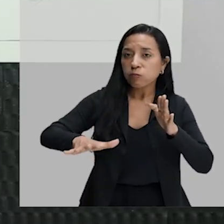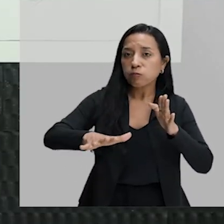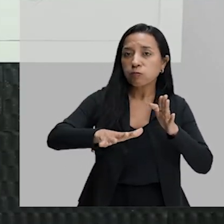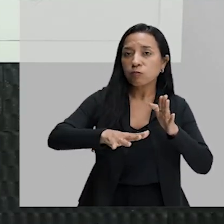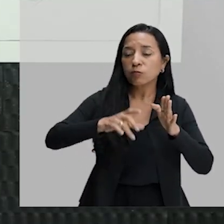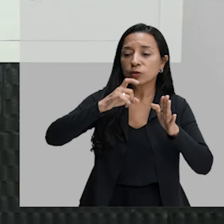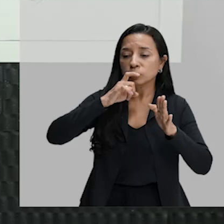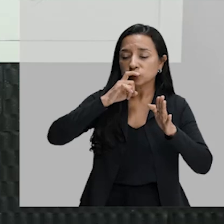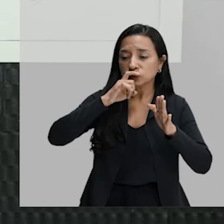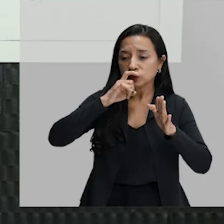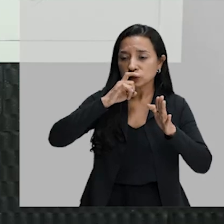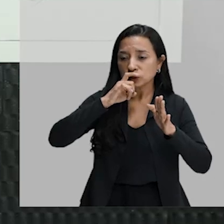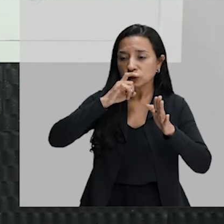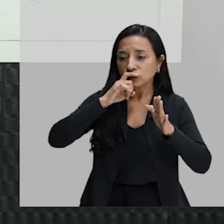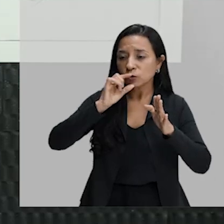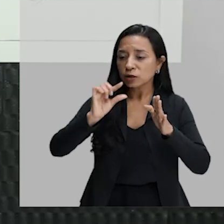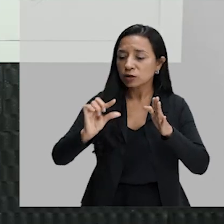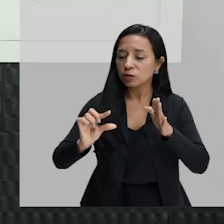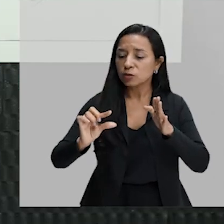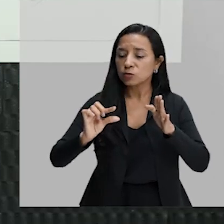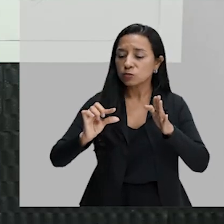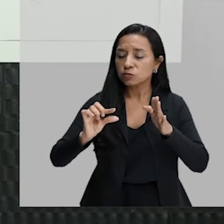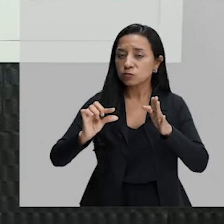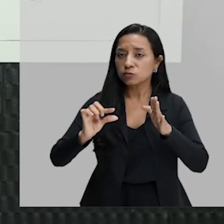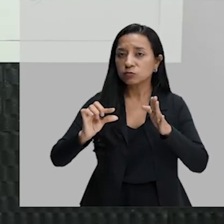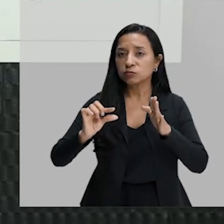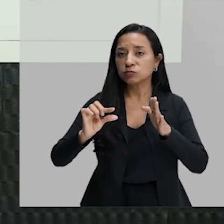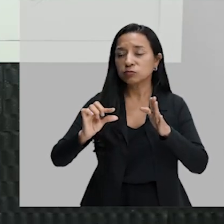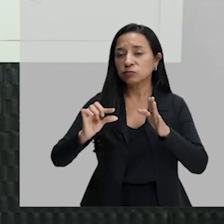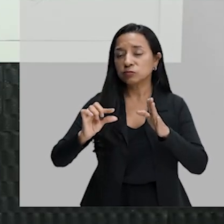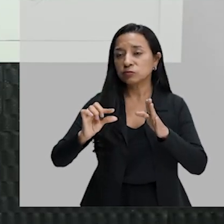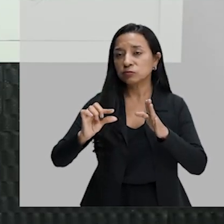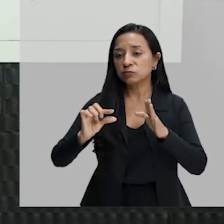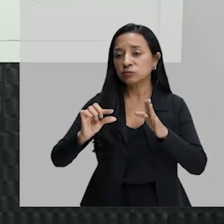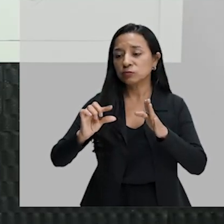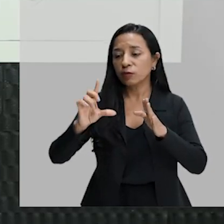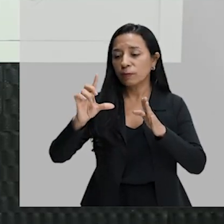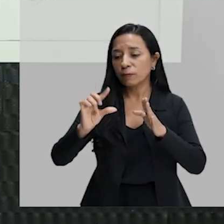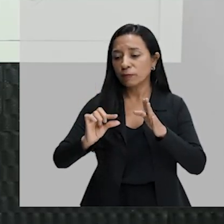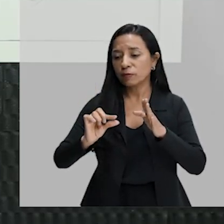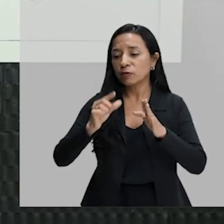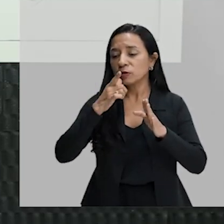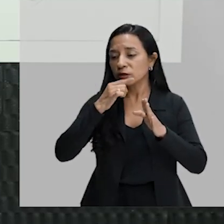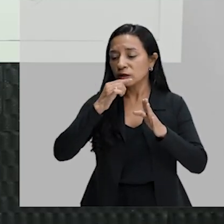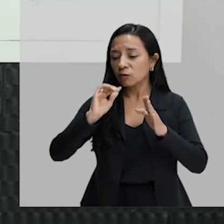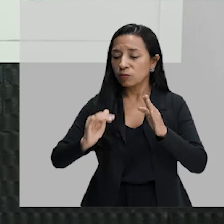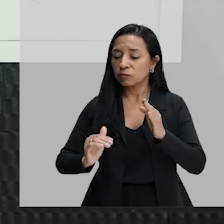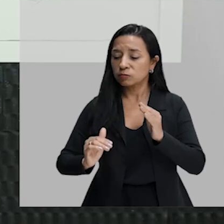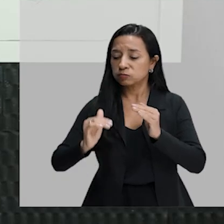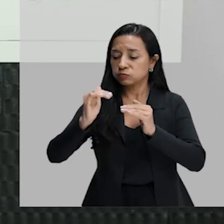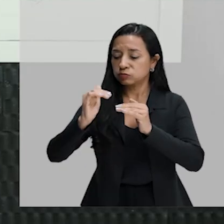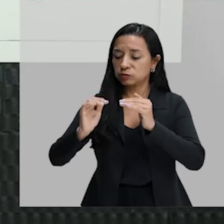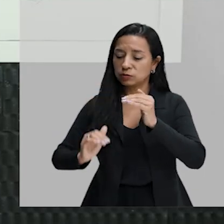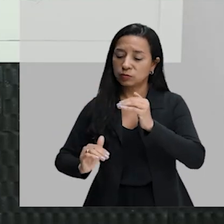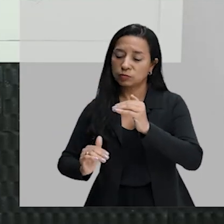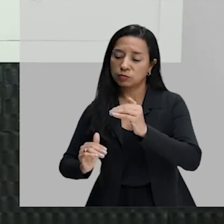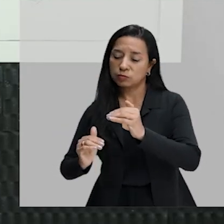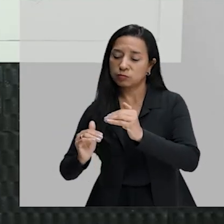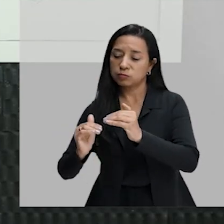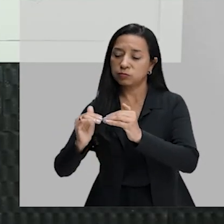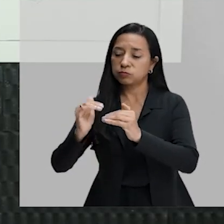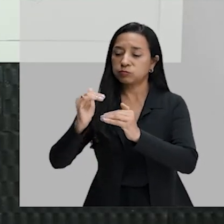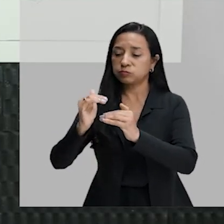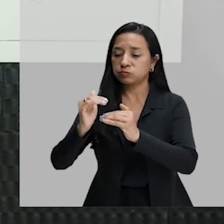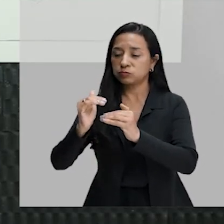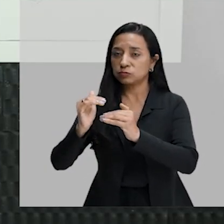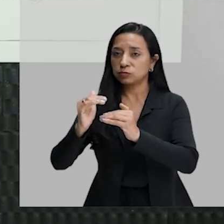camada de gelo, por ter densidade, não é menor do que a da água, ela flutua, certo? Então vai se